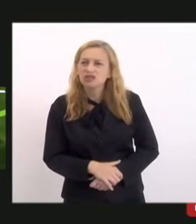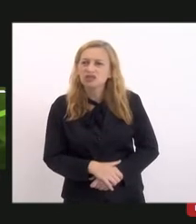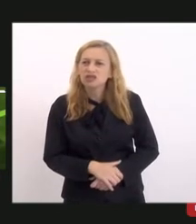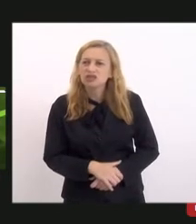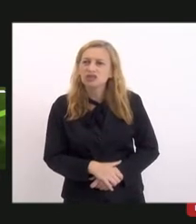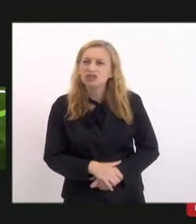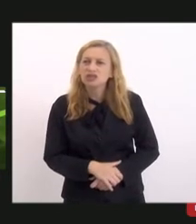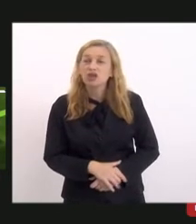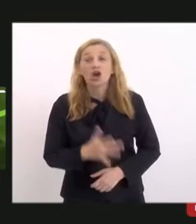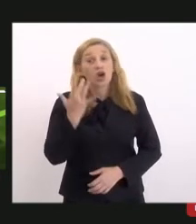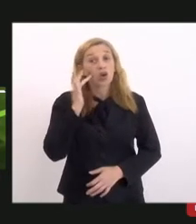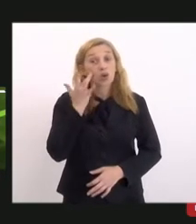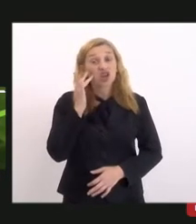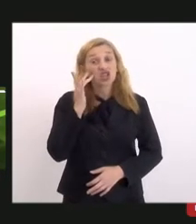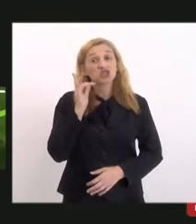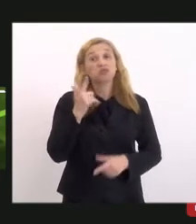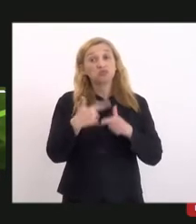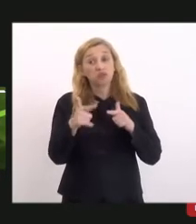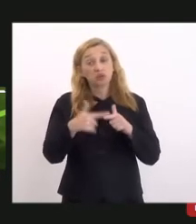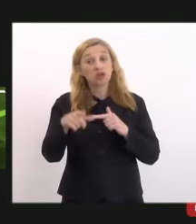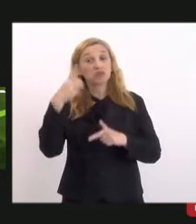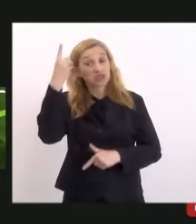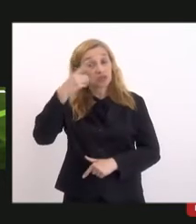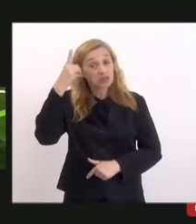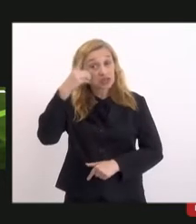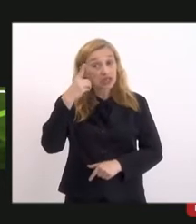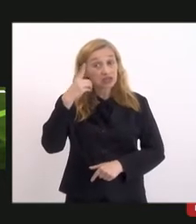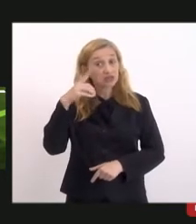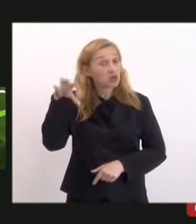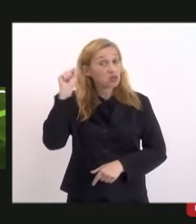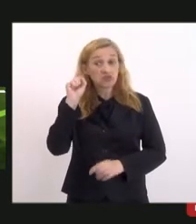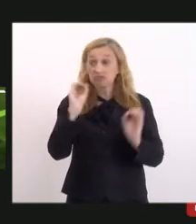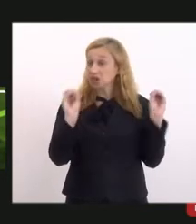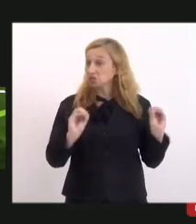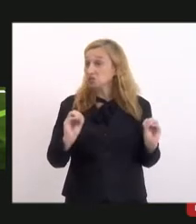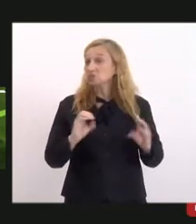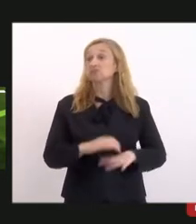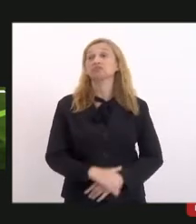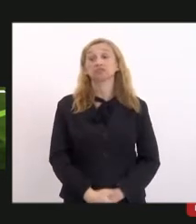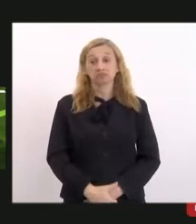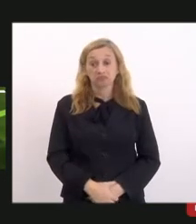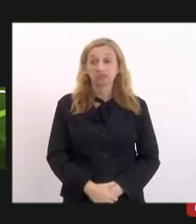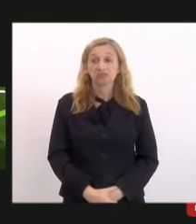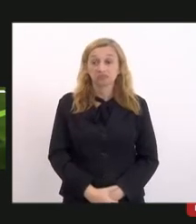Eu acho que é o retorno dele que não está chegando para ele. Sim.